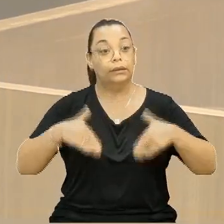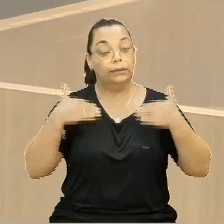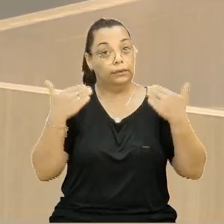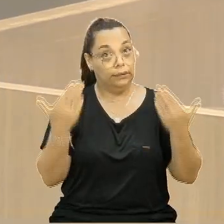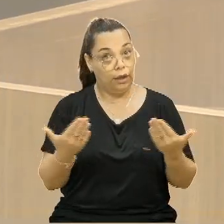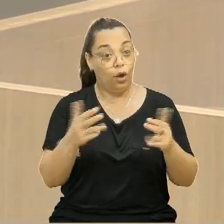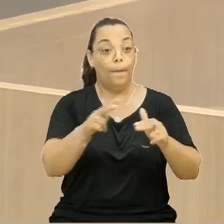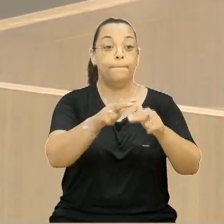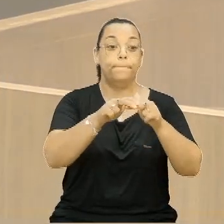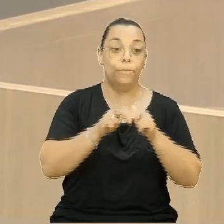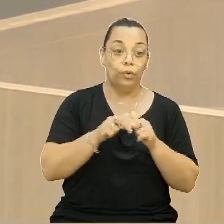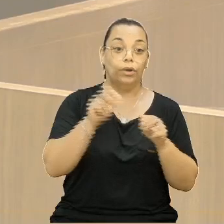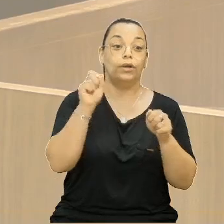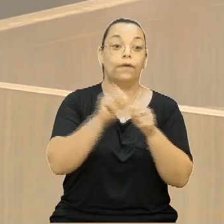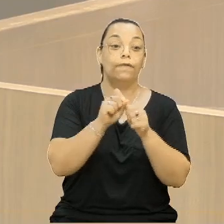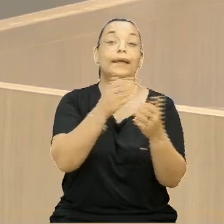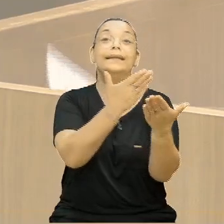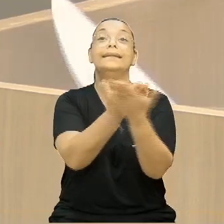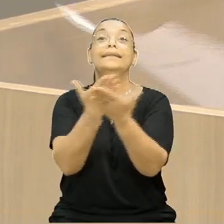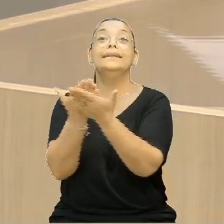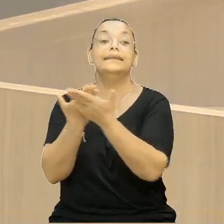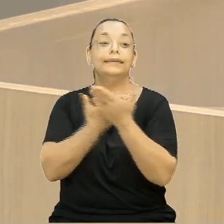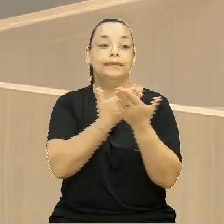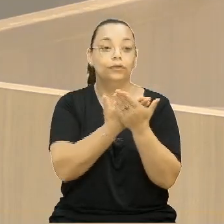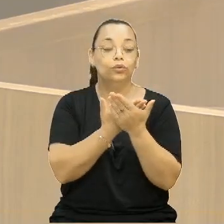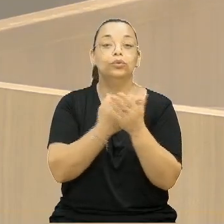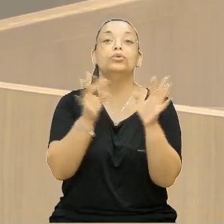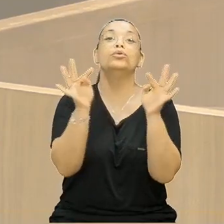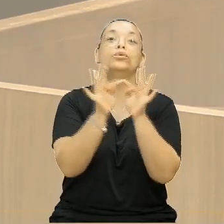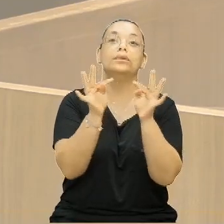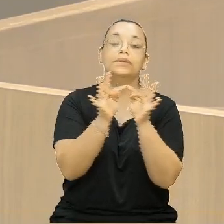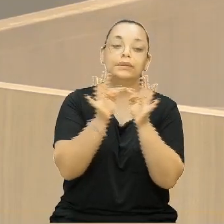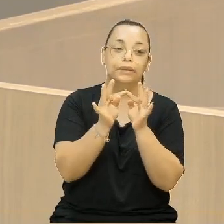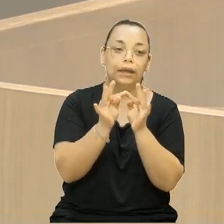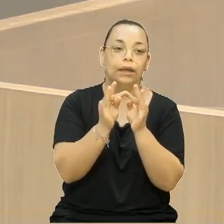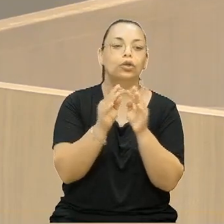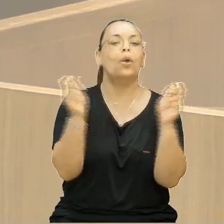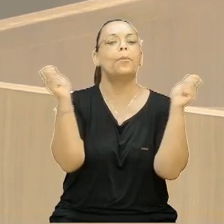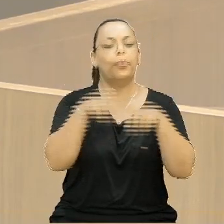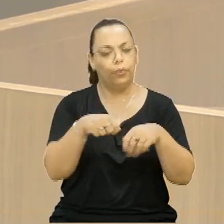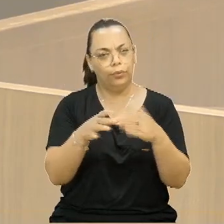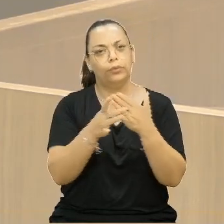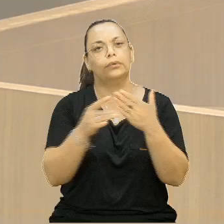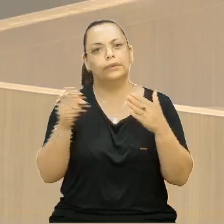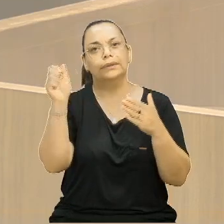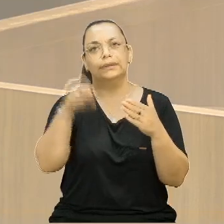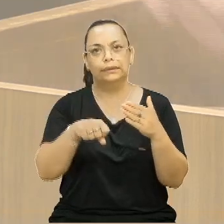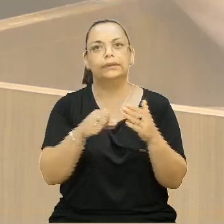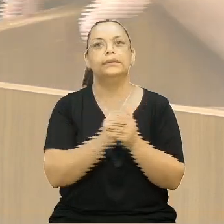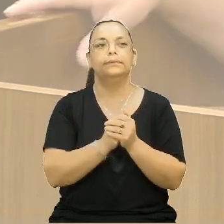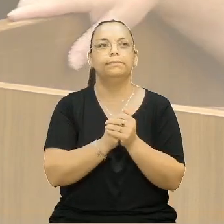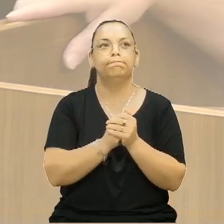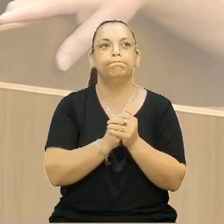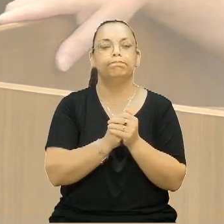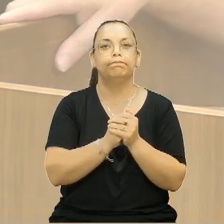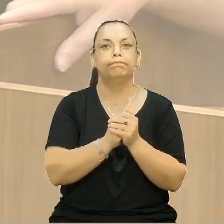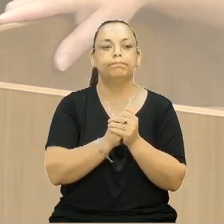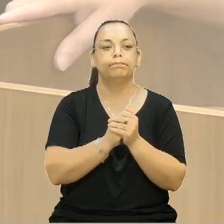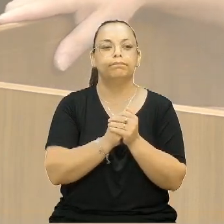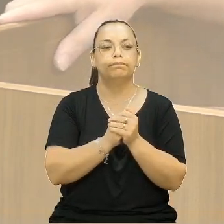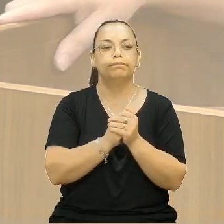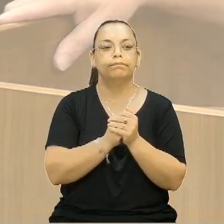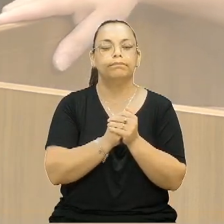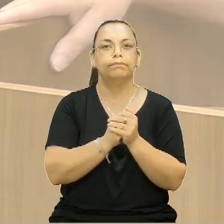por isso que é feito esse estudo por esses técnicos, com muita competência, que eu quero até